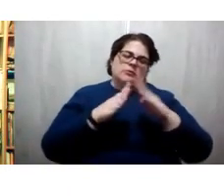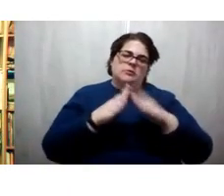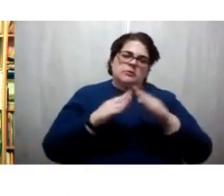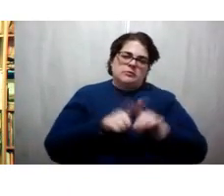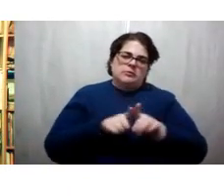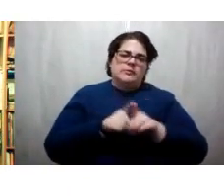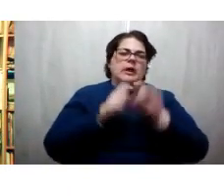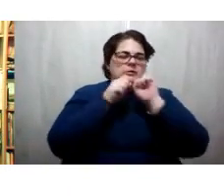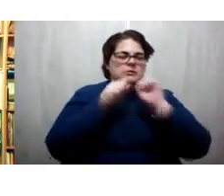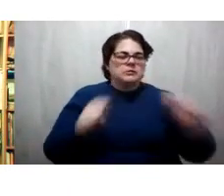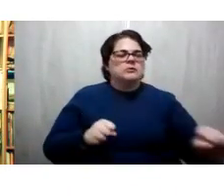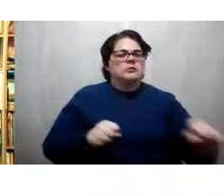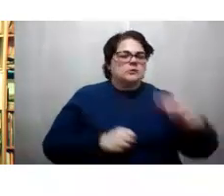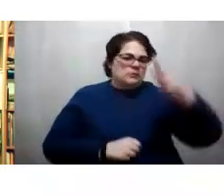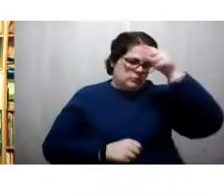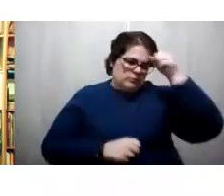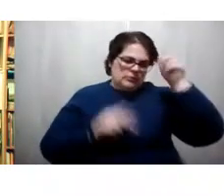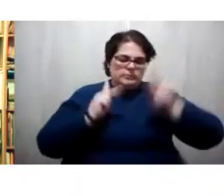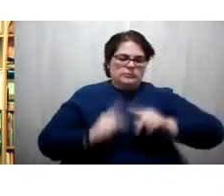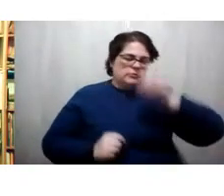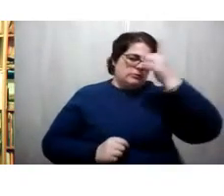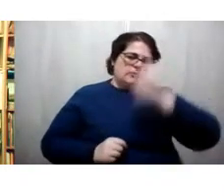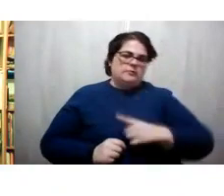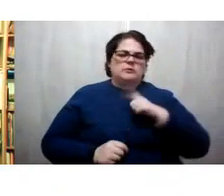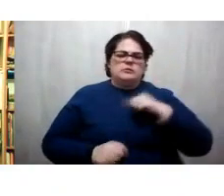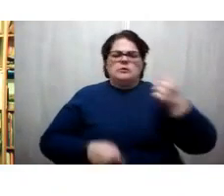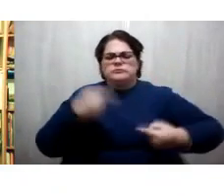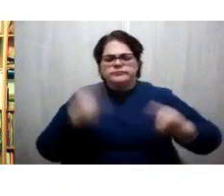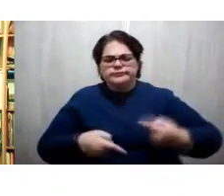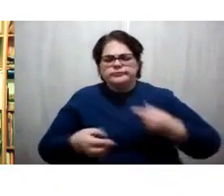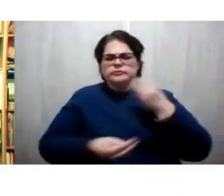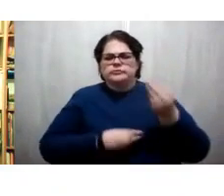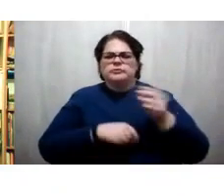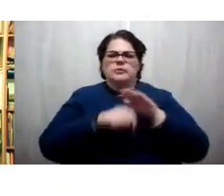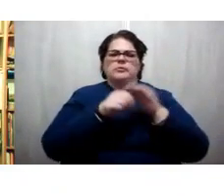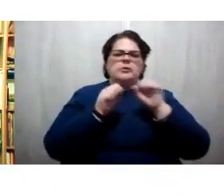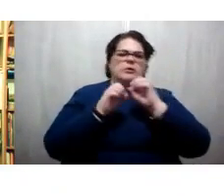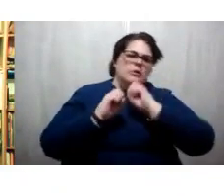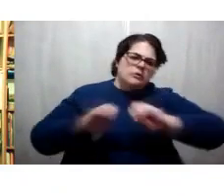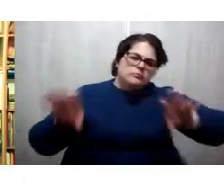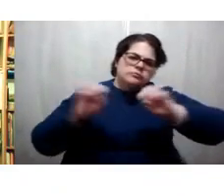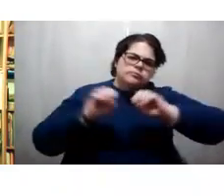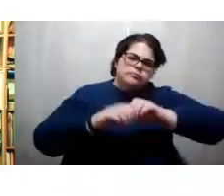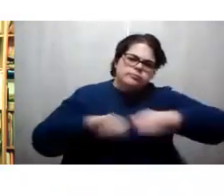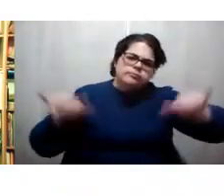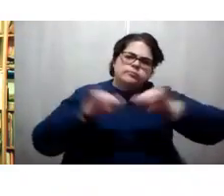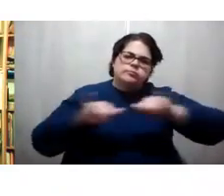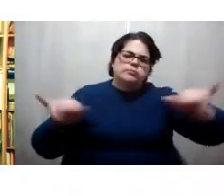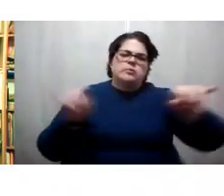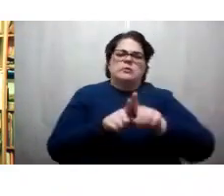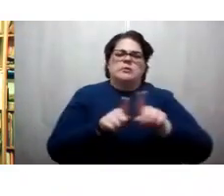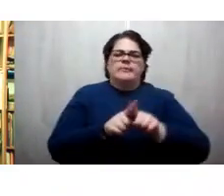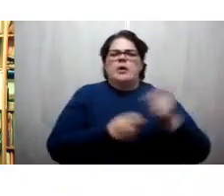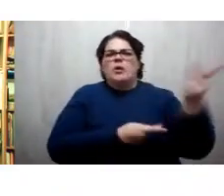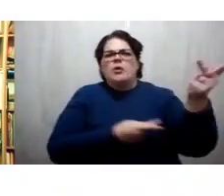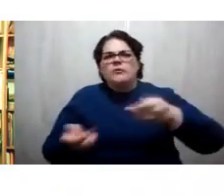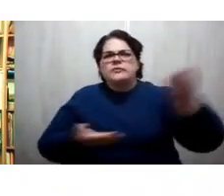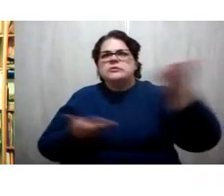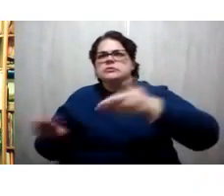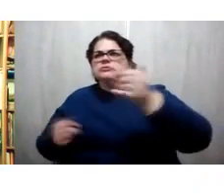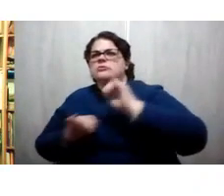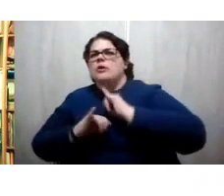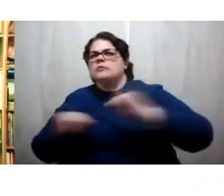Pessoa com Deficiência para discutir todas essas questões de transmissão, de convites, como isso ia ser